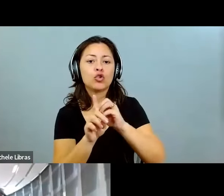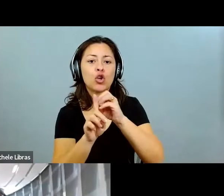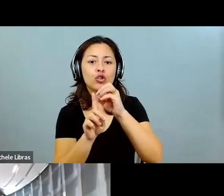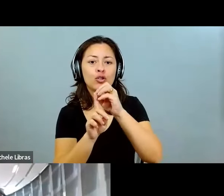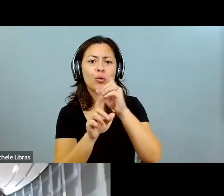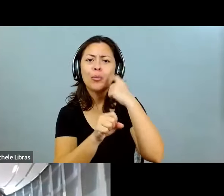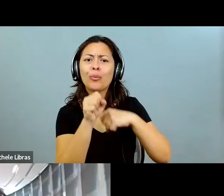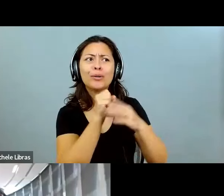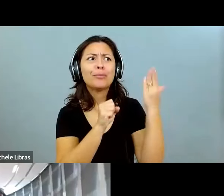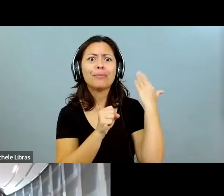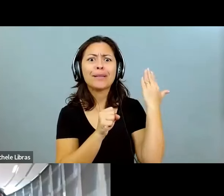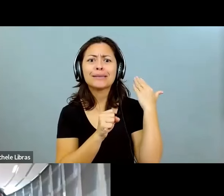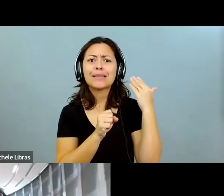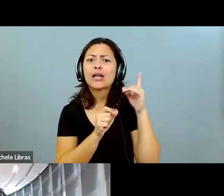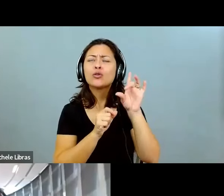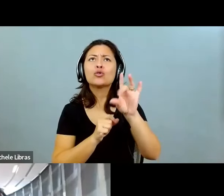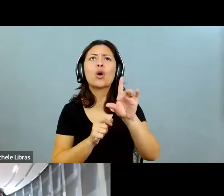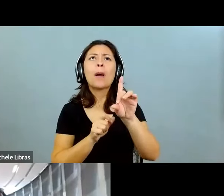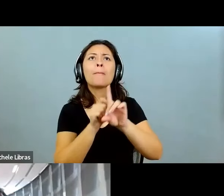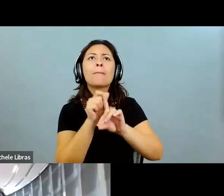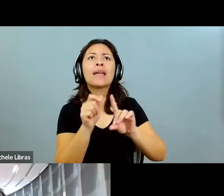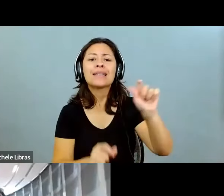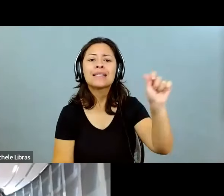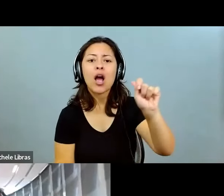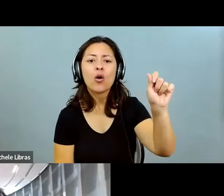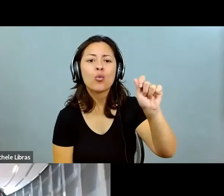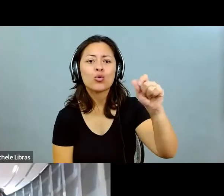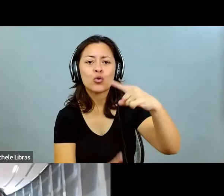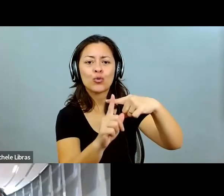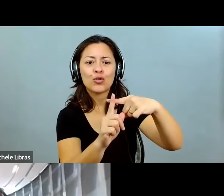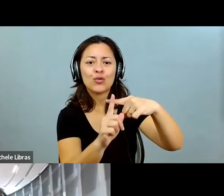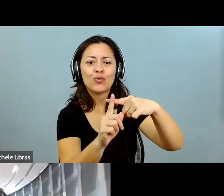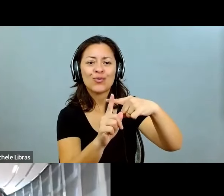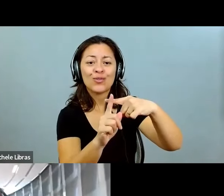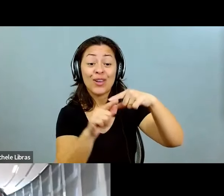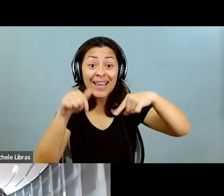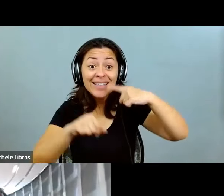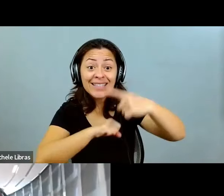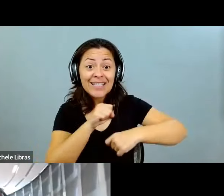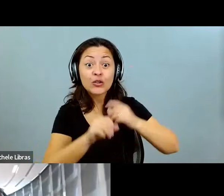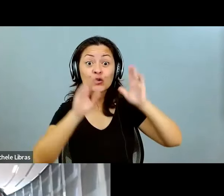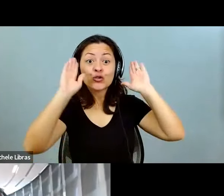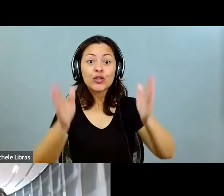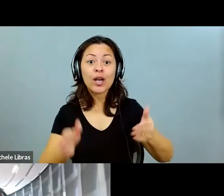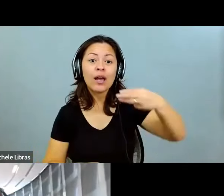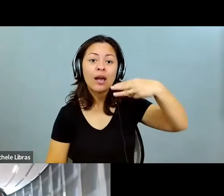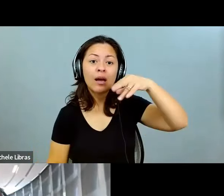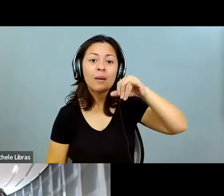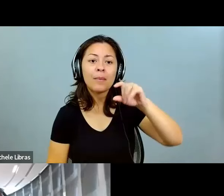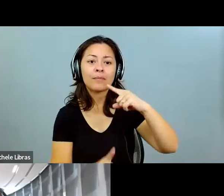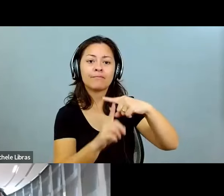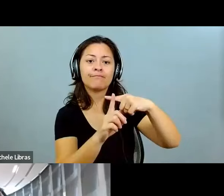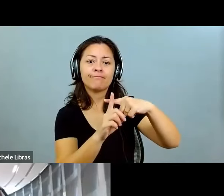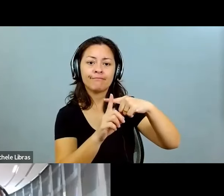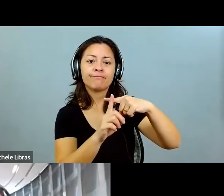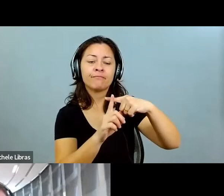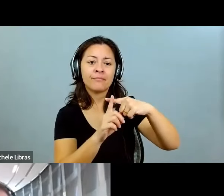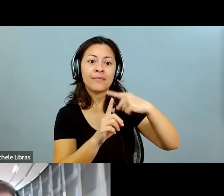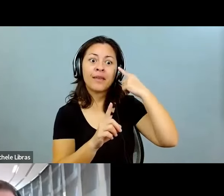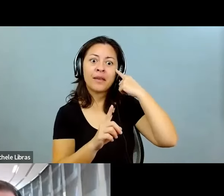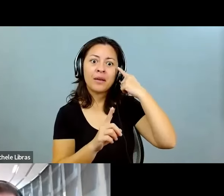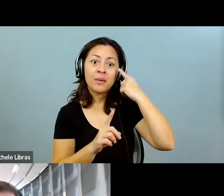ele virou positivo só em mente em agosto ele já tá Positivo hoje e então então a expectativa que tem uns prêmios melhores aí no segundo semestre